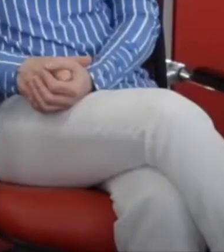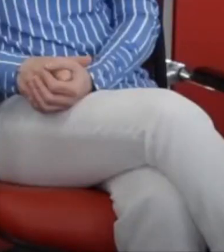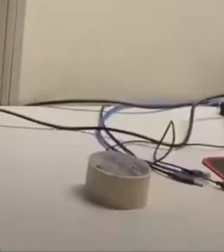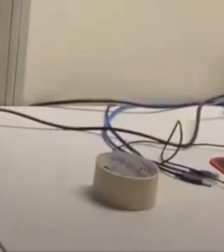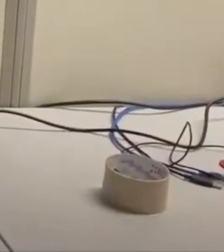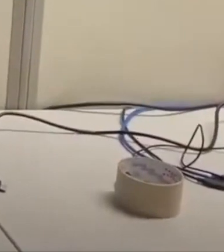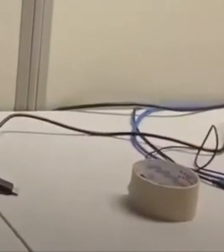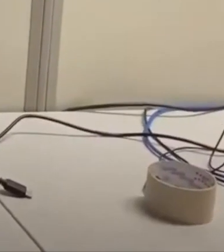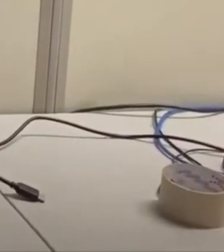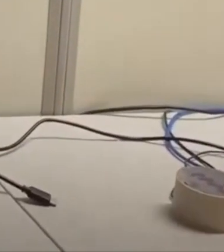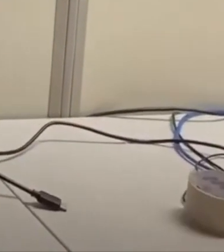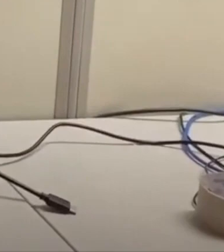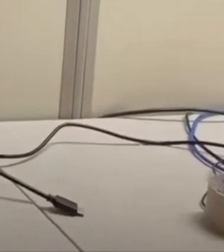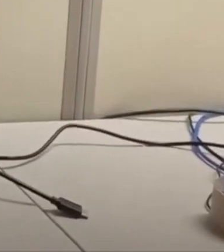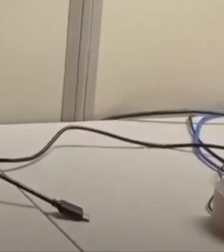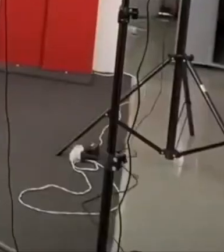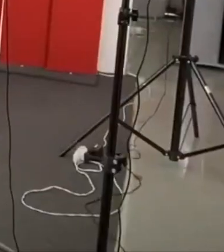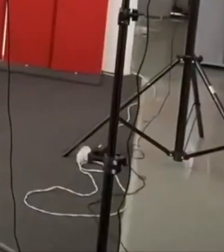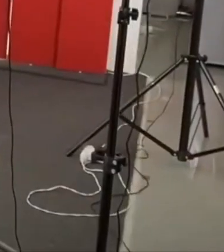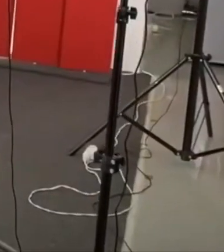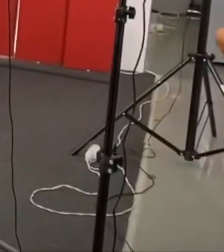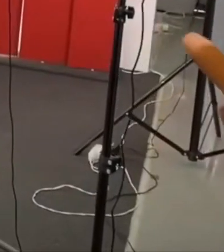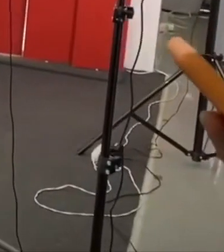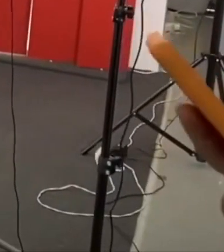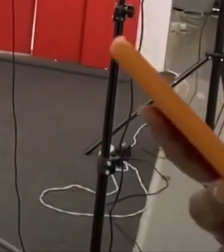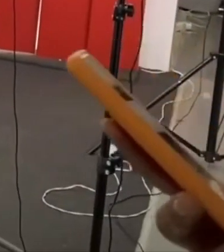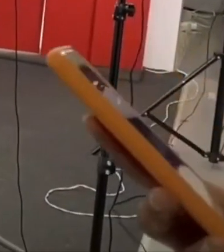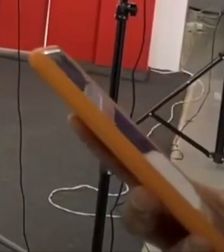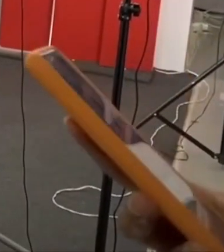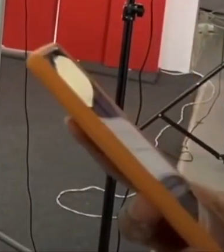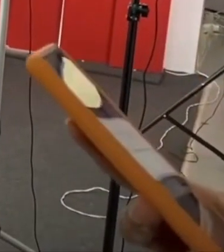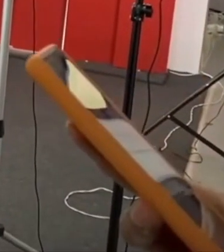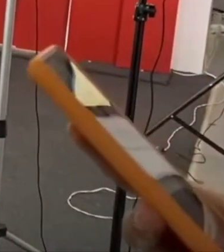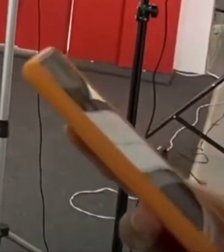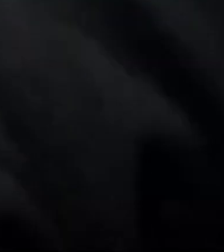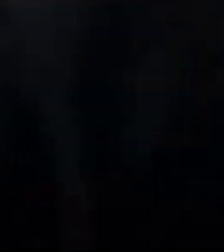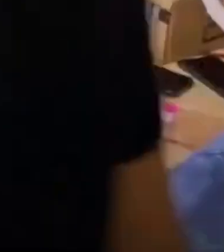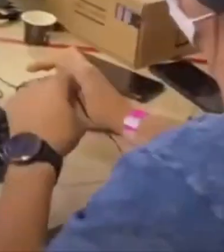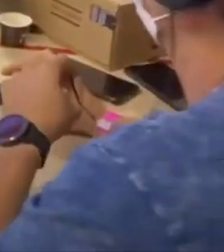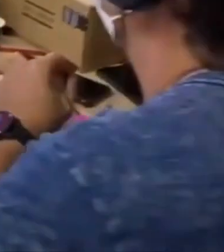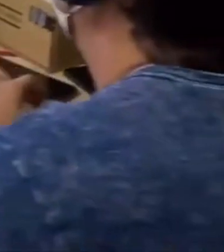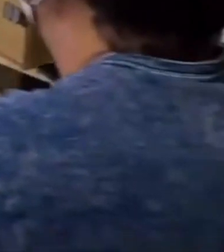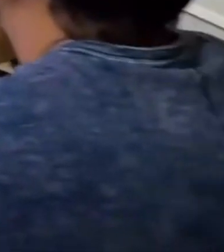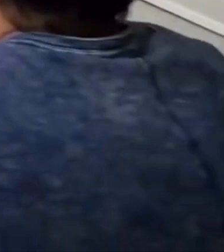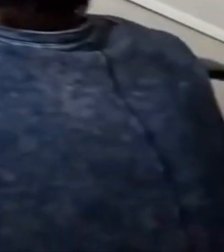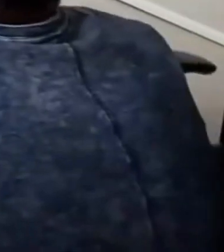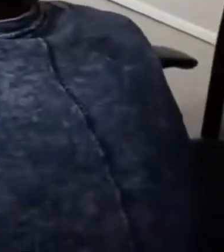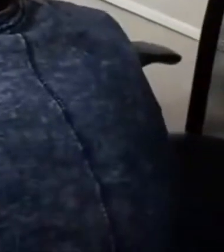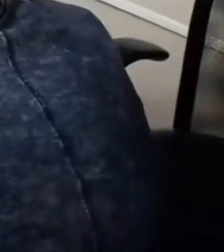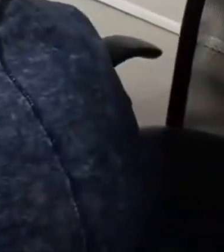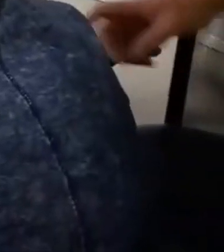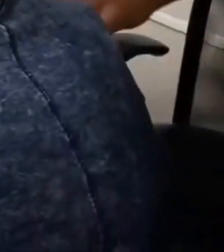desbancar a Globo, com os estúdios que eu estou vendo aqui, com a estrutura que os companheiros Gilmar e o pessoal que trabalha na comunicação estão